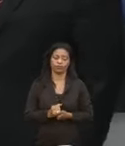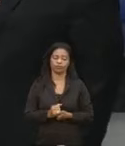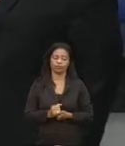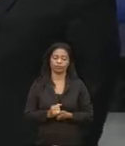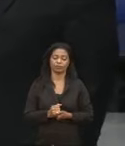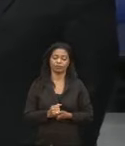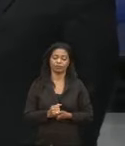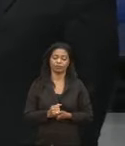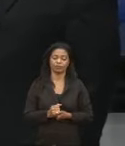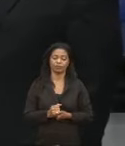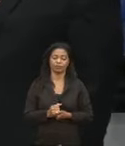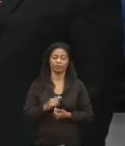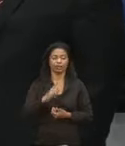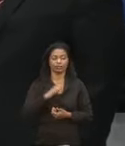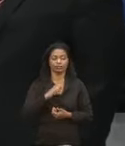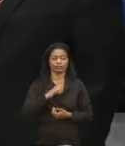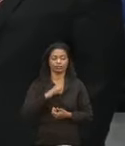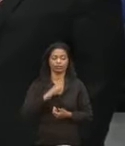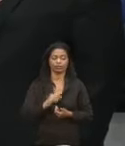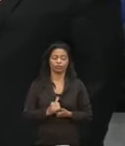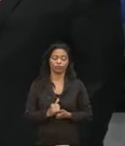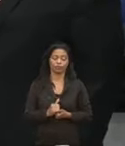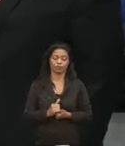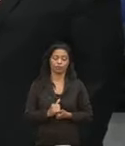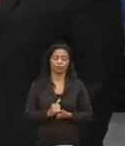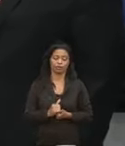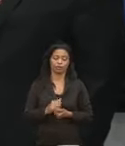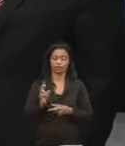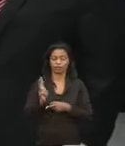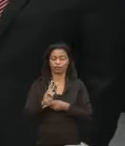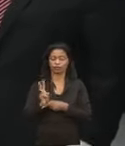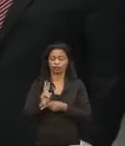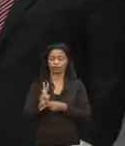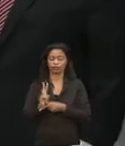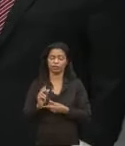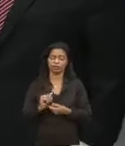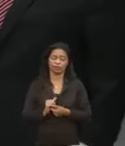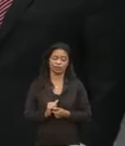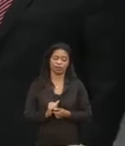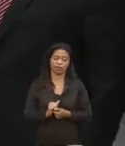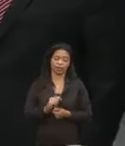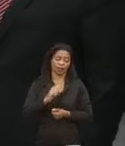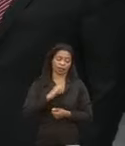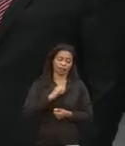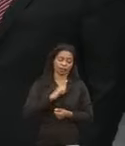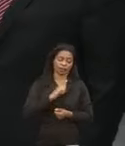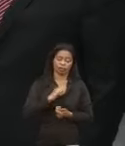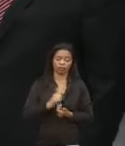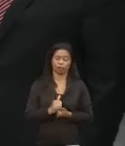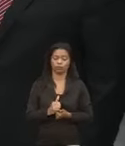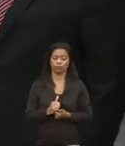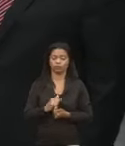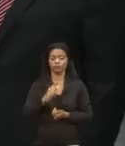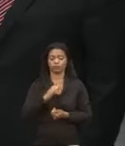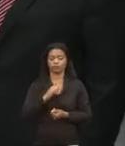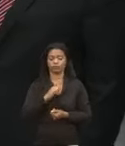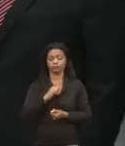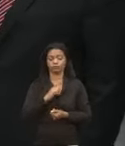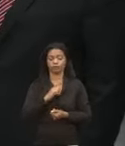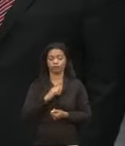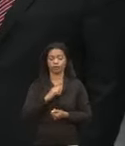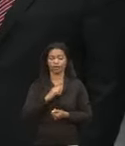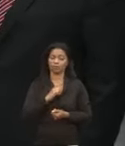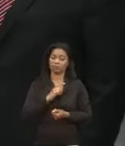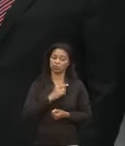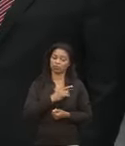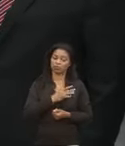Só que tem, vocês sabem, né? Nós somos vigilantes e temos que ter aquele receio de quem vai ficar